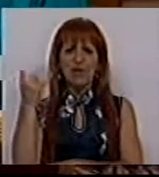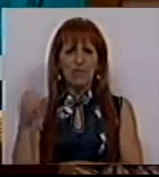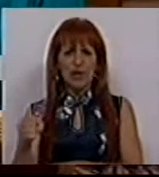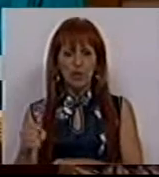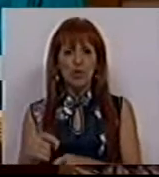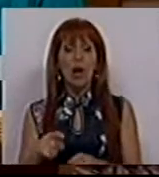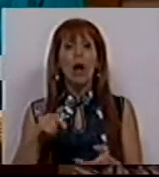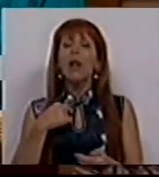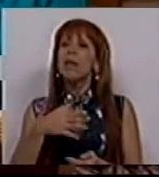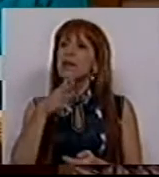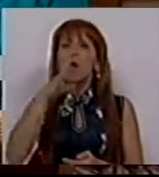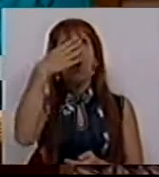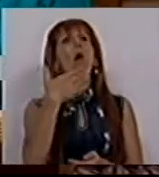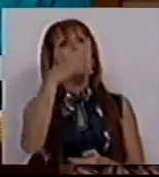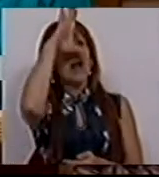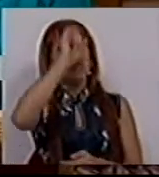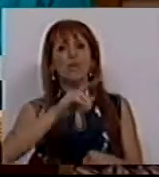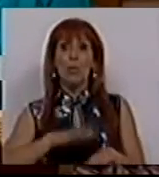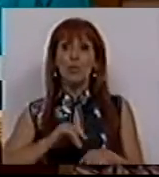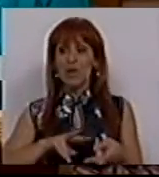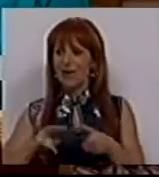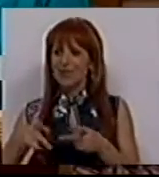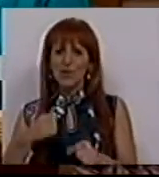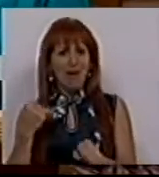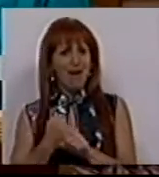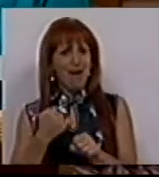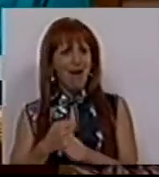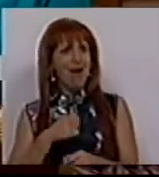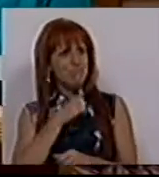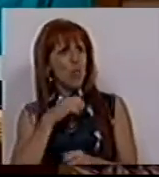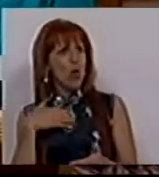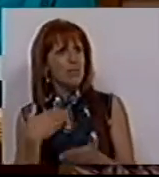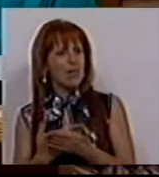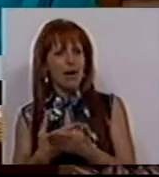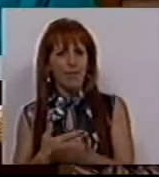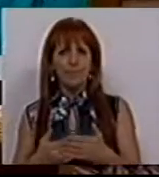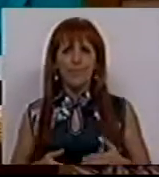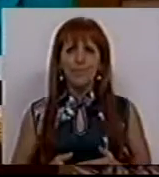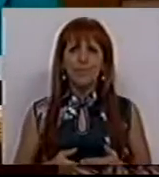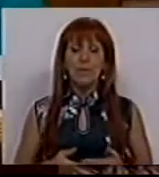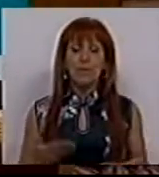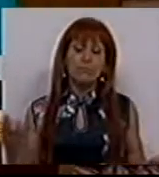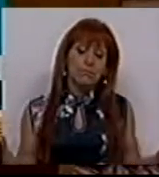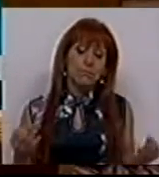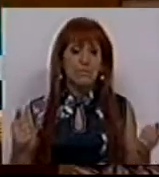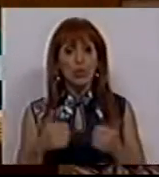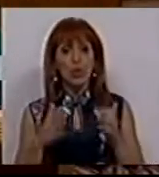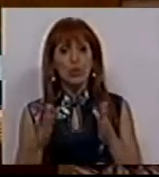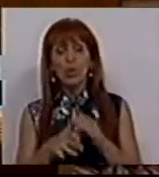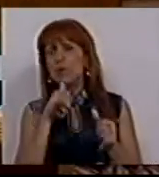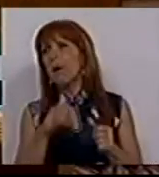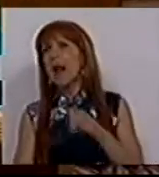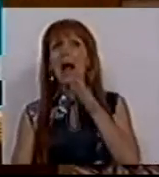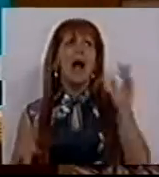com agradecimento ao governo, claro está, pelas alterações laborais que o permitiram. Pese embora todos os discursos